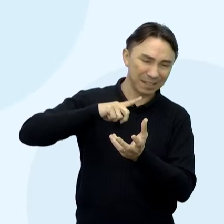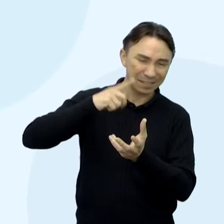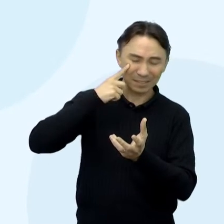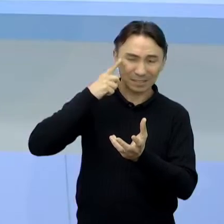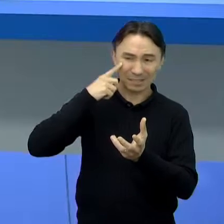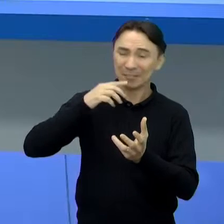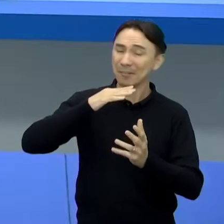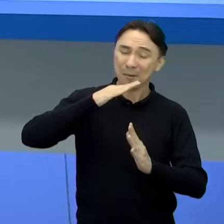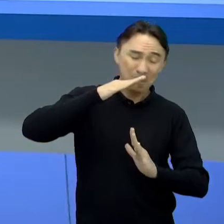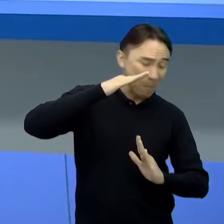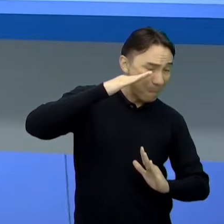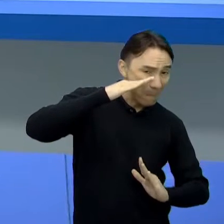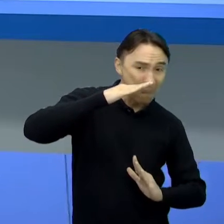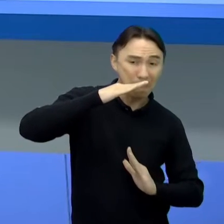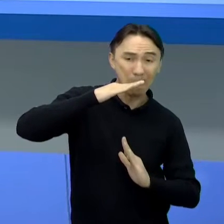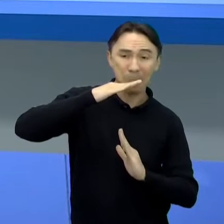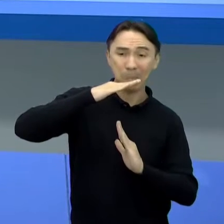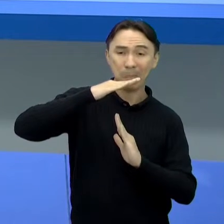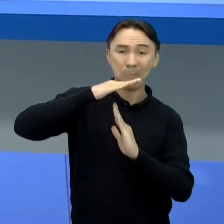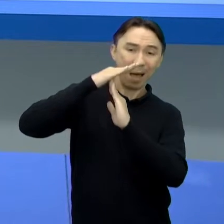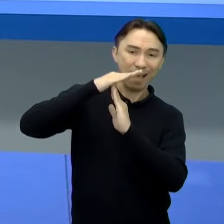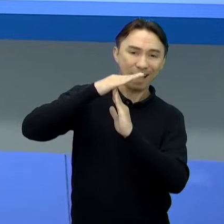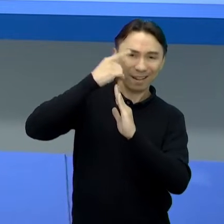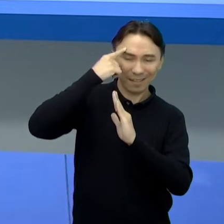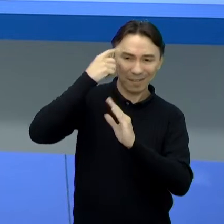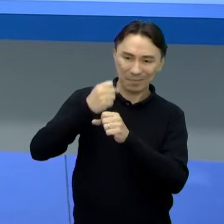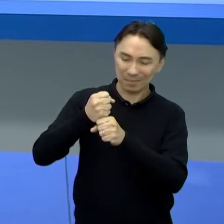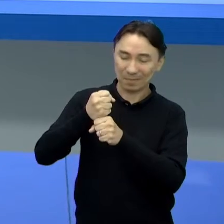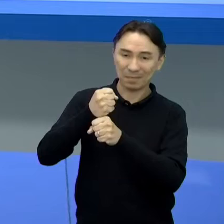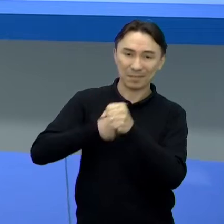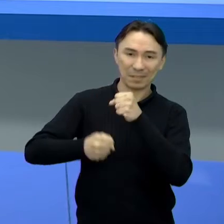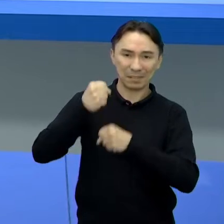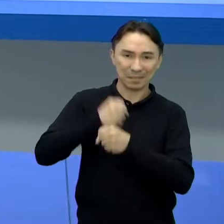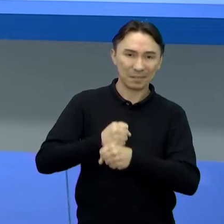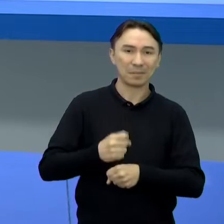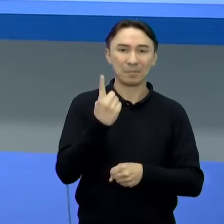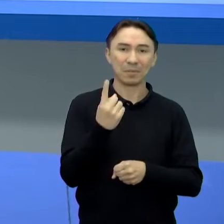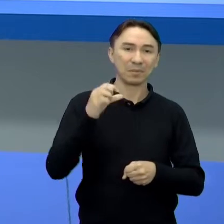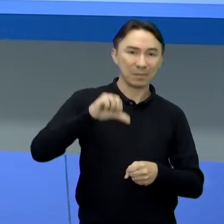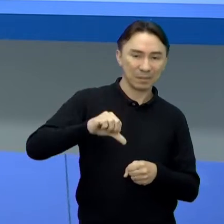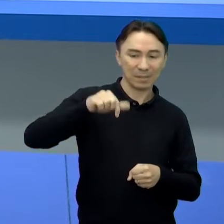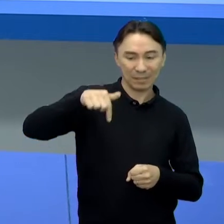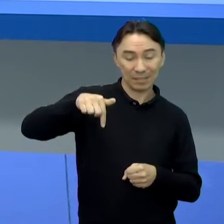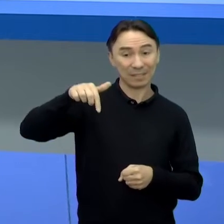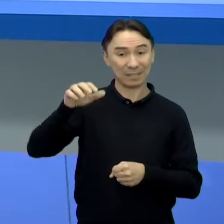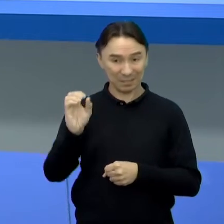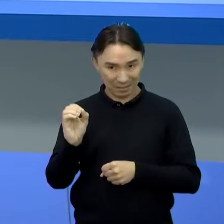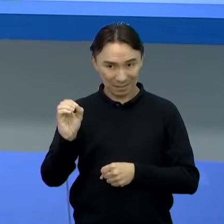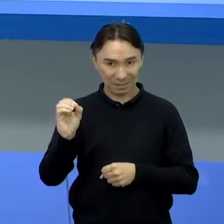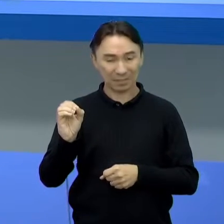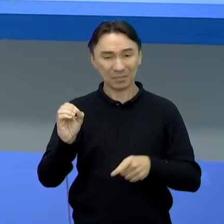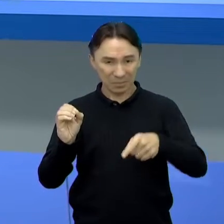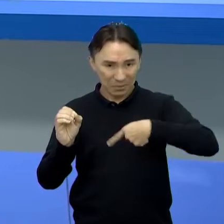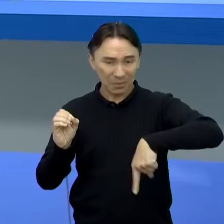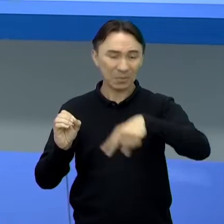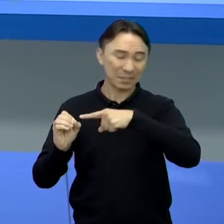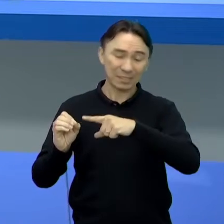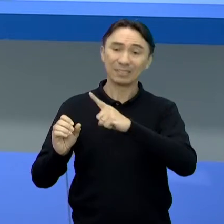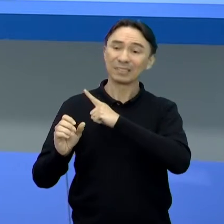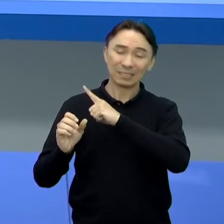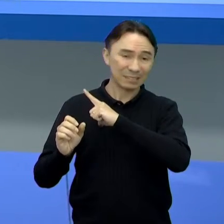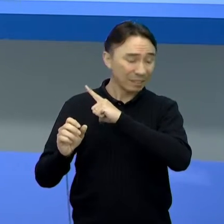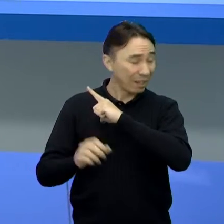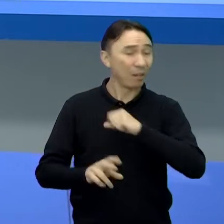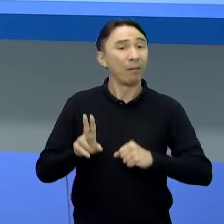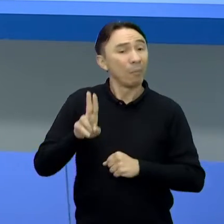que a partir de 1970 nós chegamos aí no cheque especial, ou seja, nós estamos consumindo muito